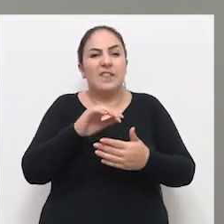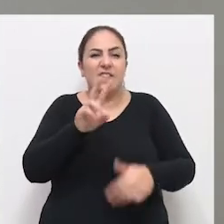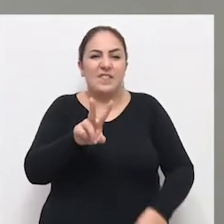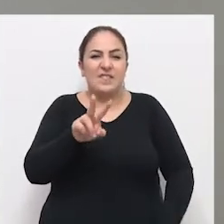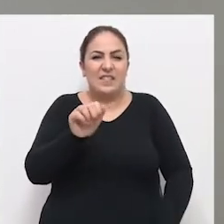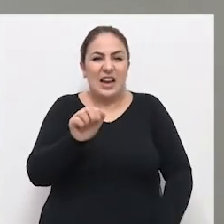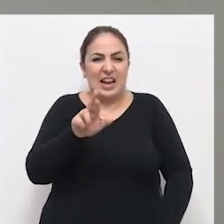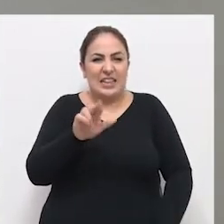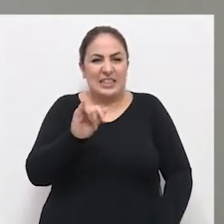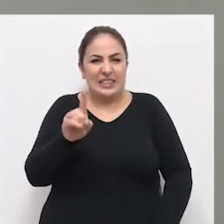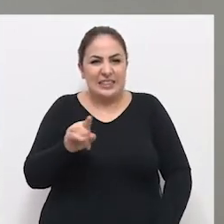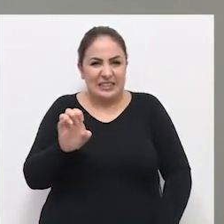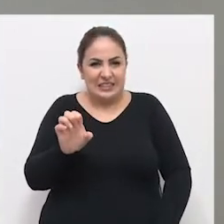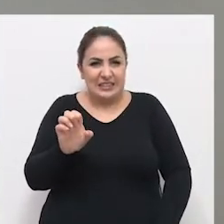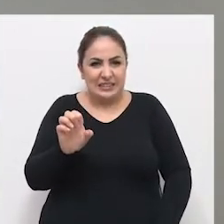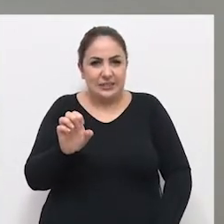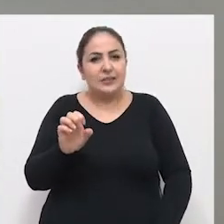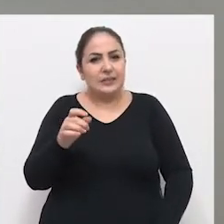nas pernas.